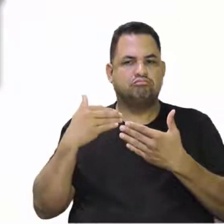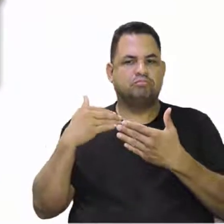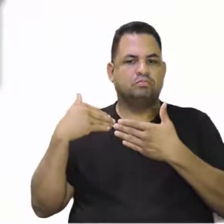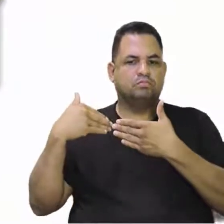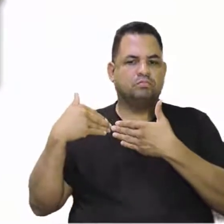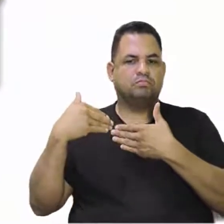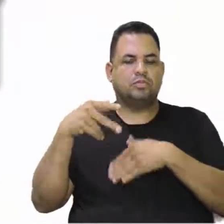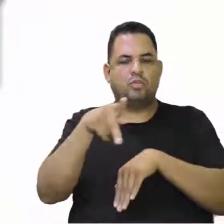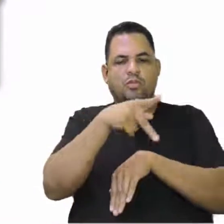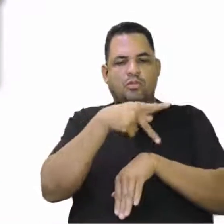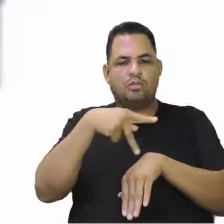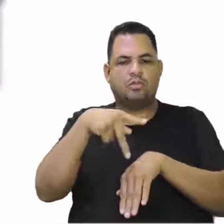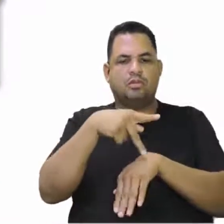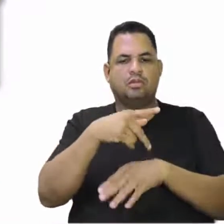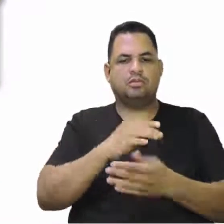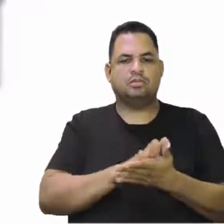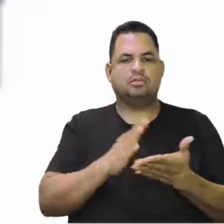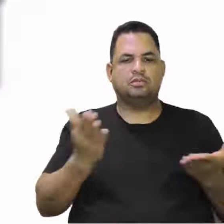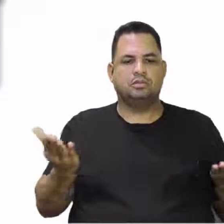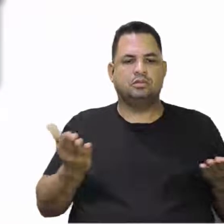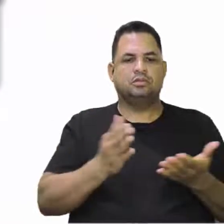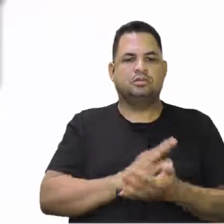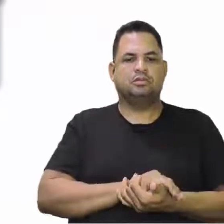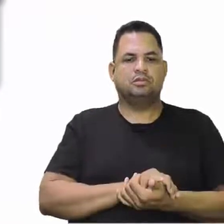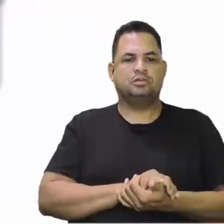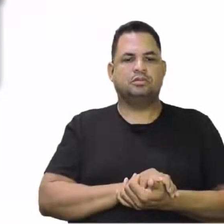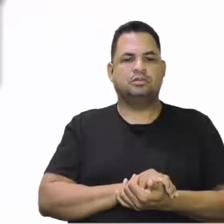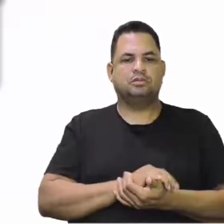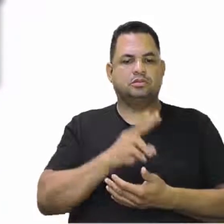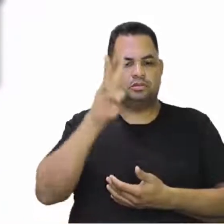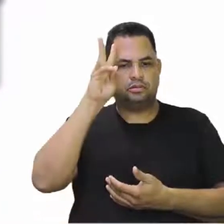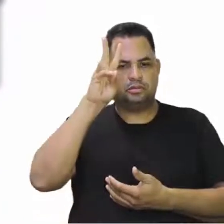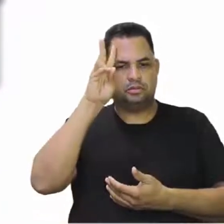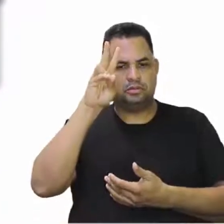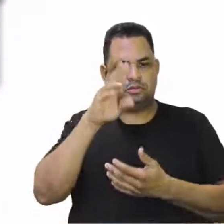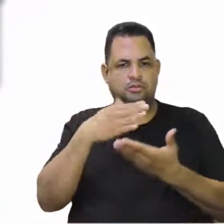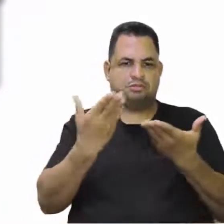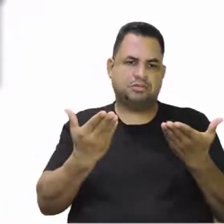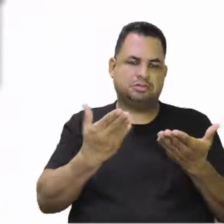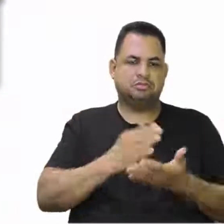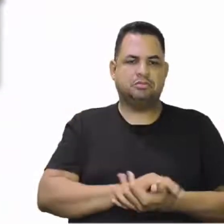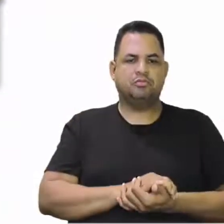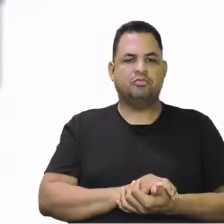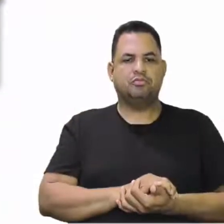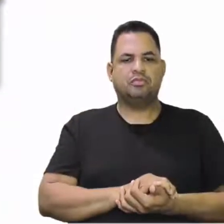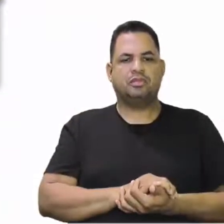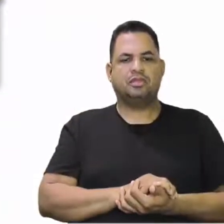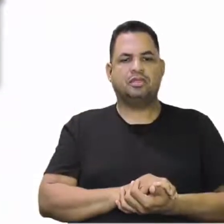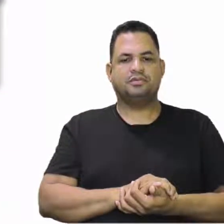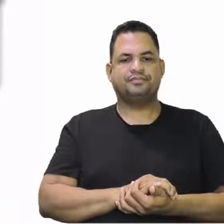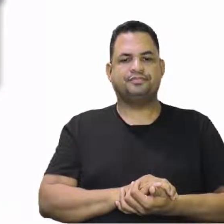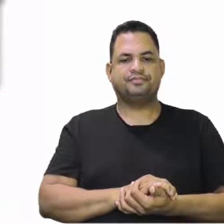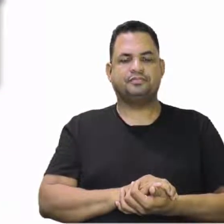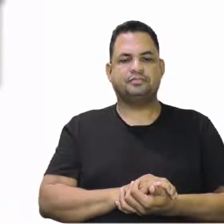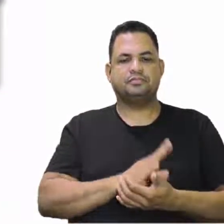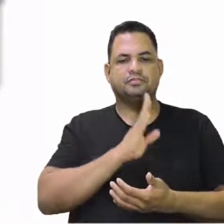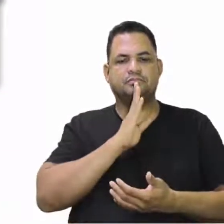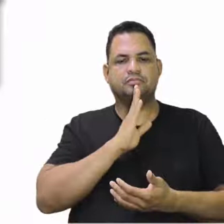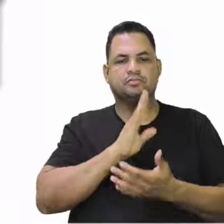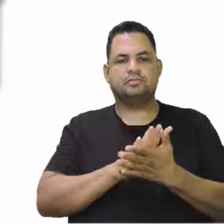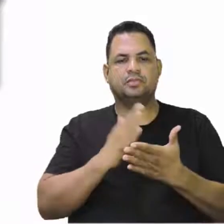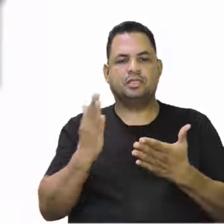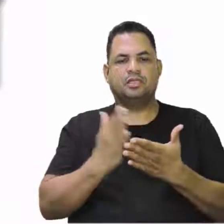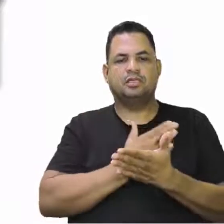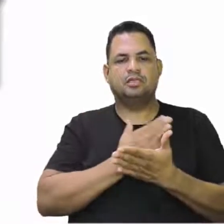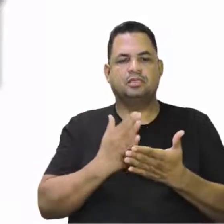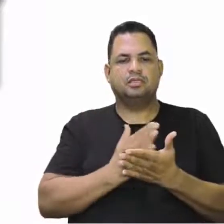no país inteiro. Isso. Com historietas ou vinhetas. E vamos conhecer um pouquinho do livro La Caça